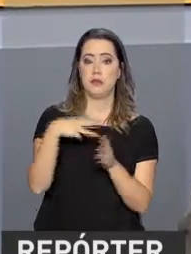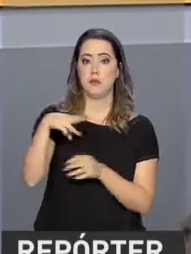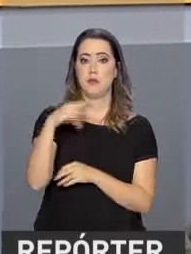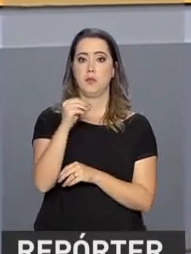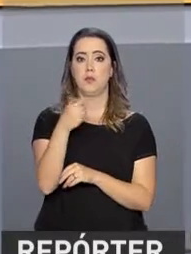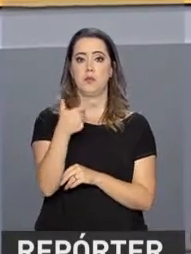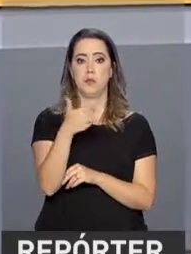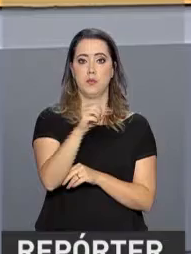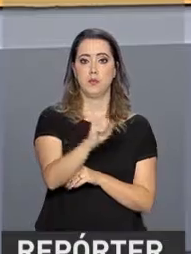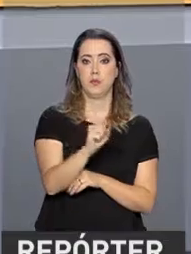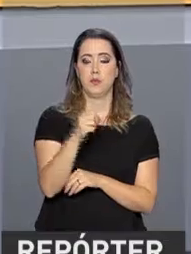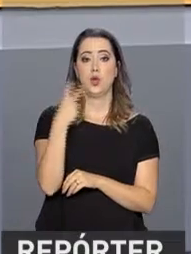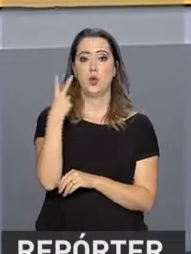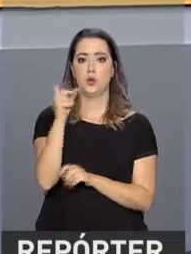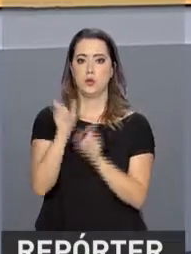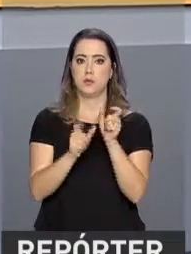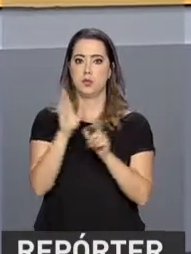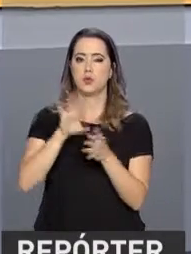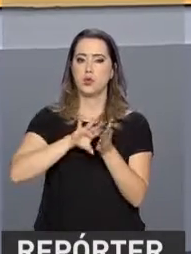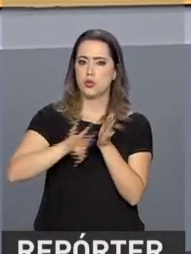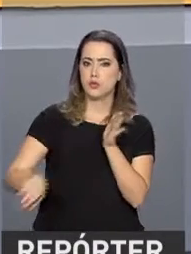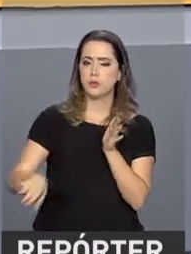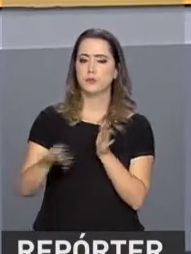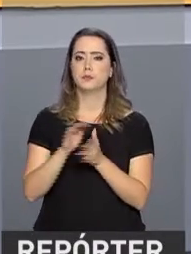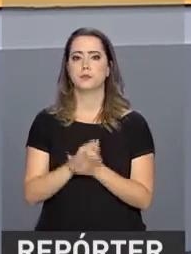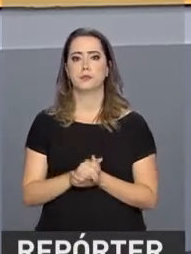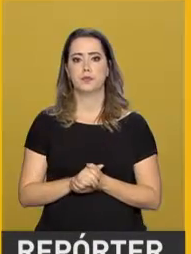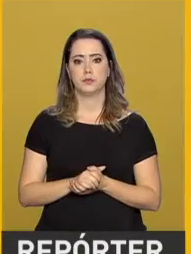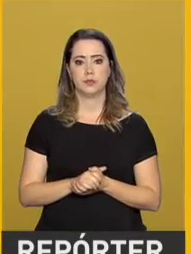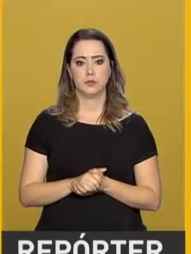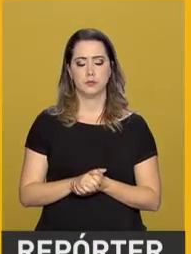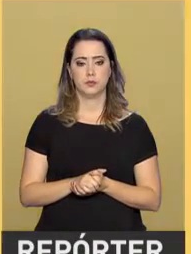2018 dois servidores já foram afastados